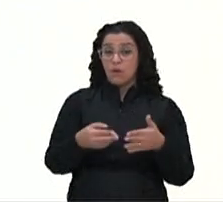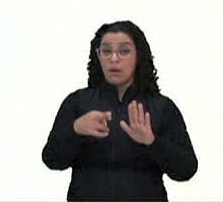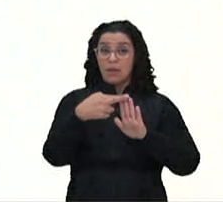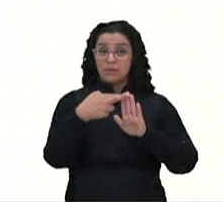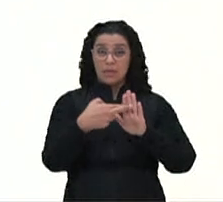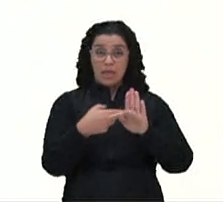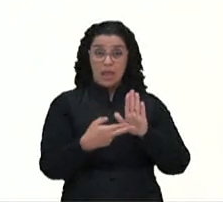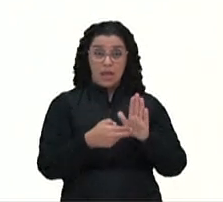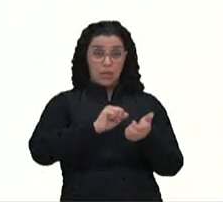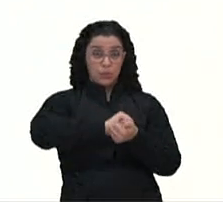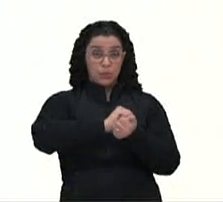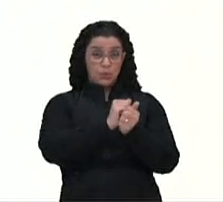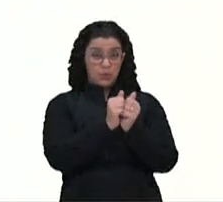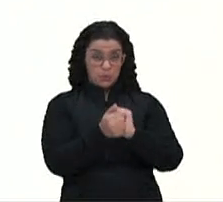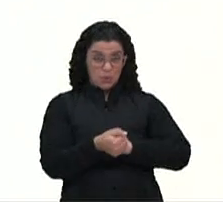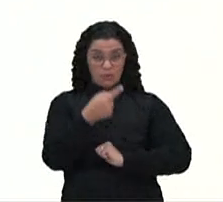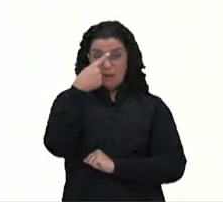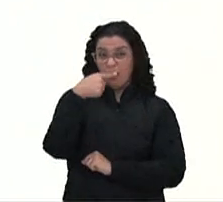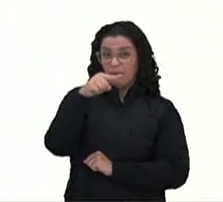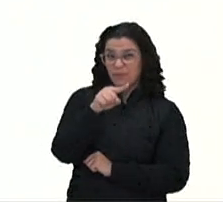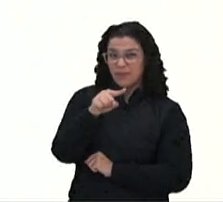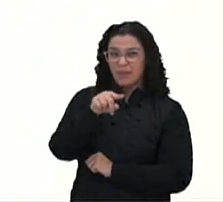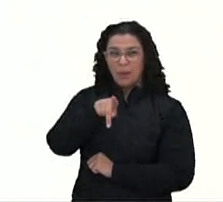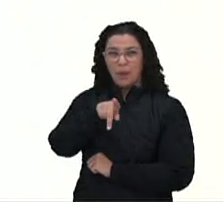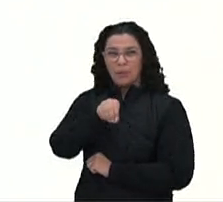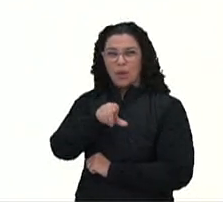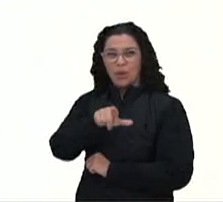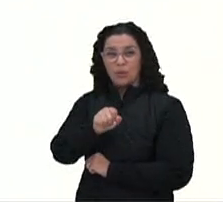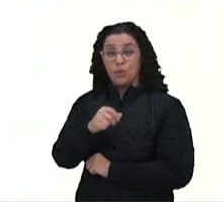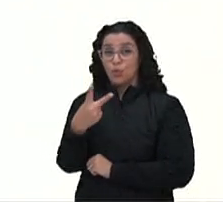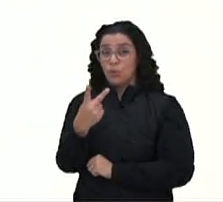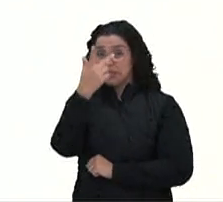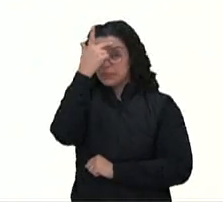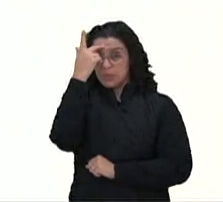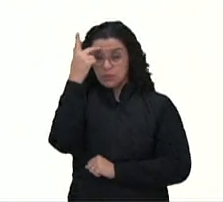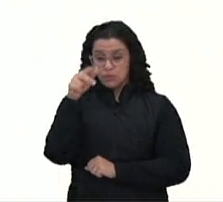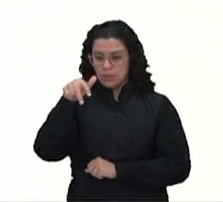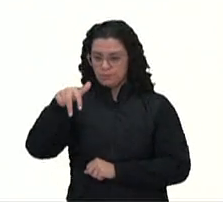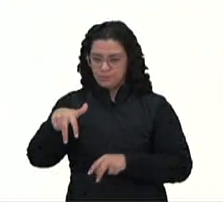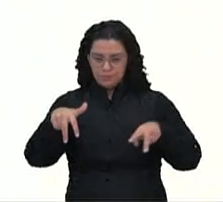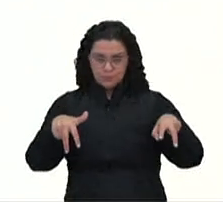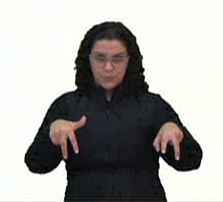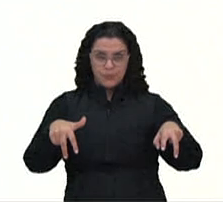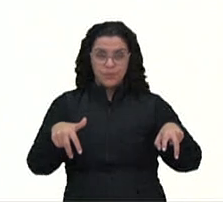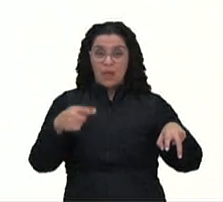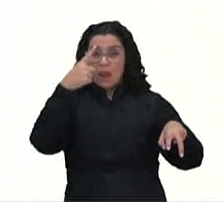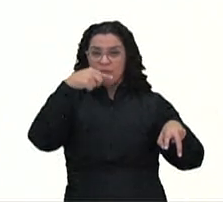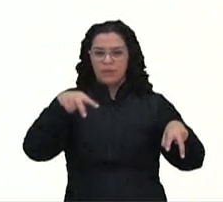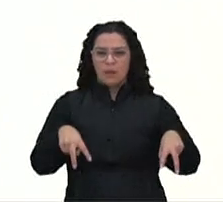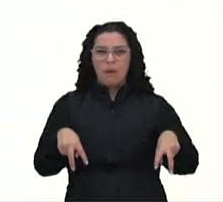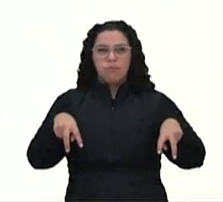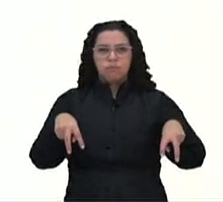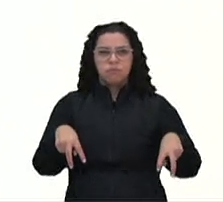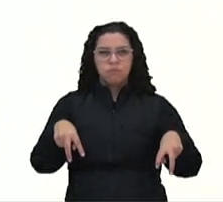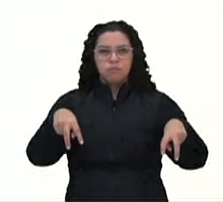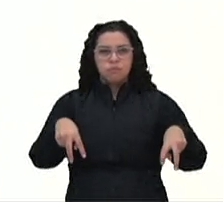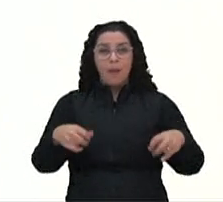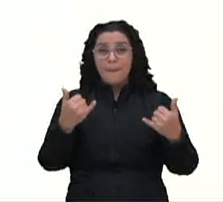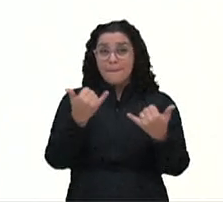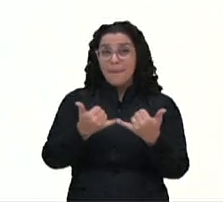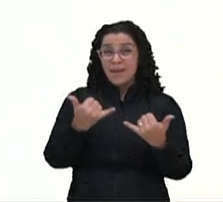regras desse esporte, né, do elephant polo, é que duas pessoas precisam estar em cima do elefante, assim como o